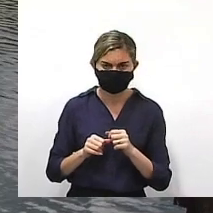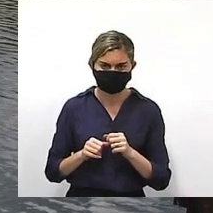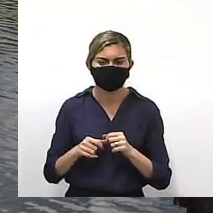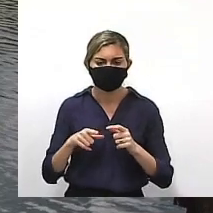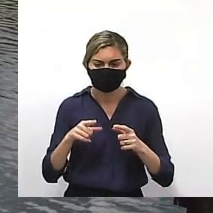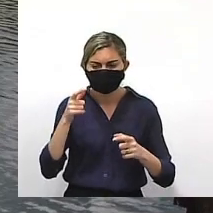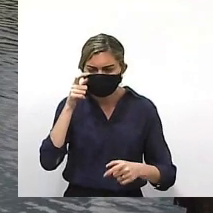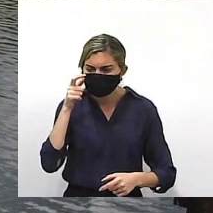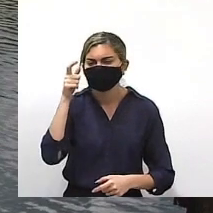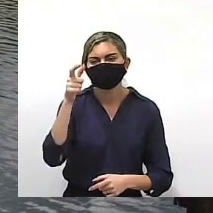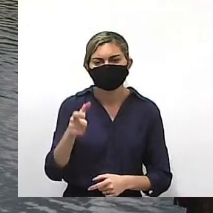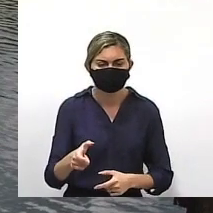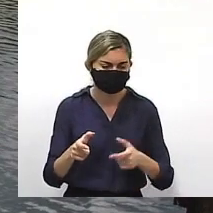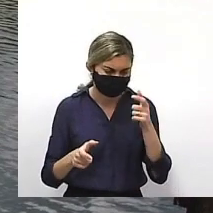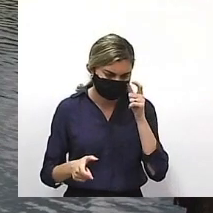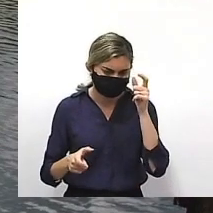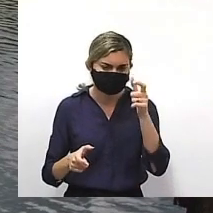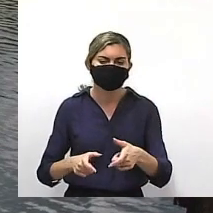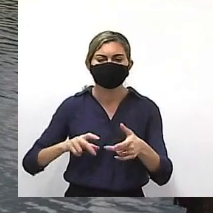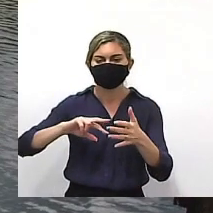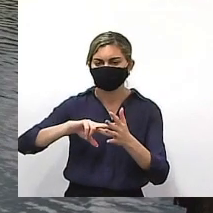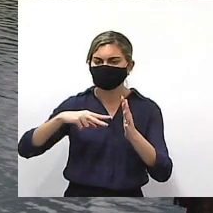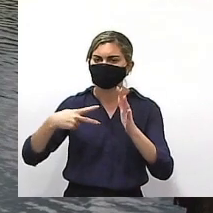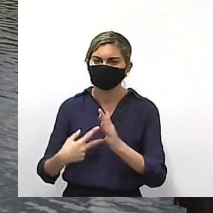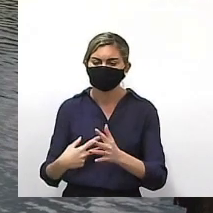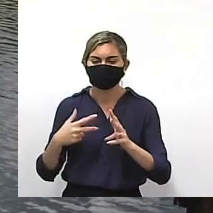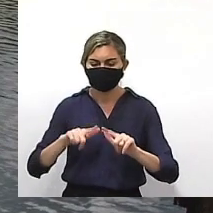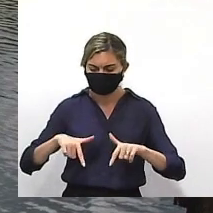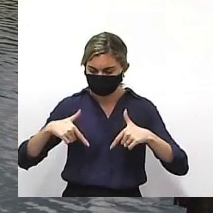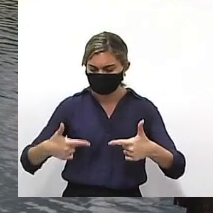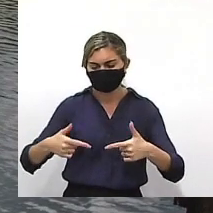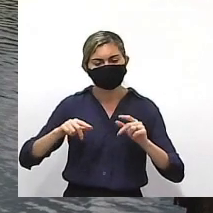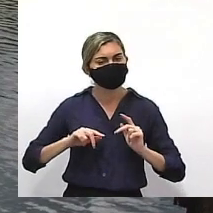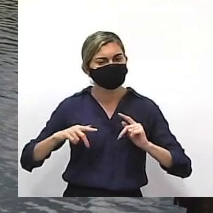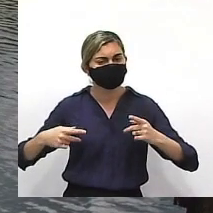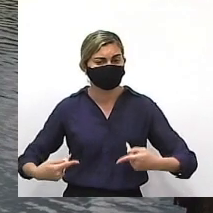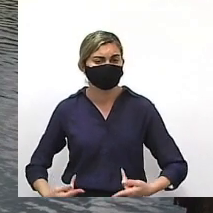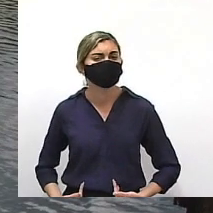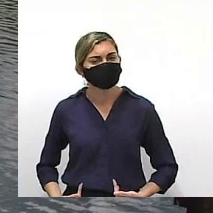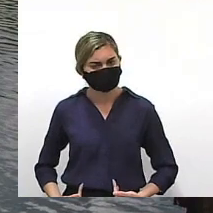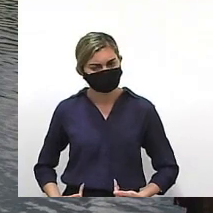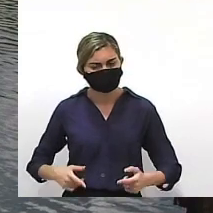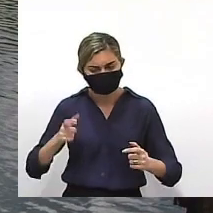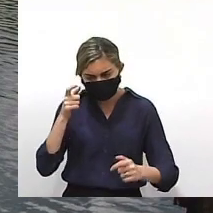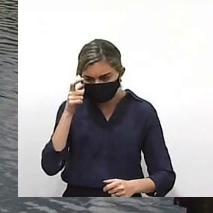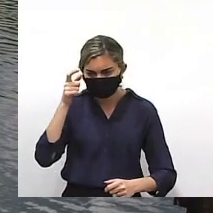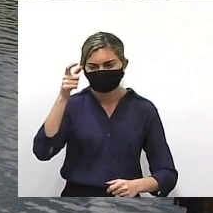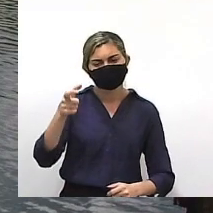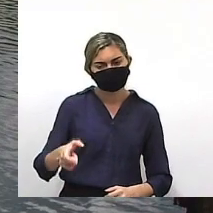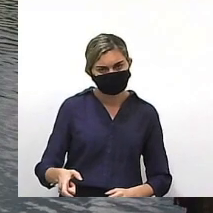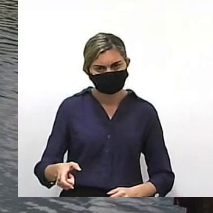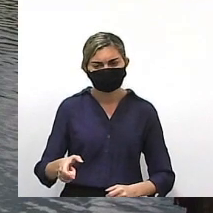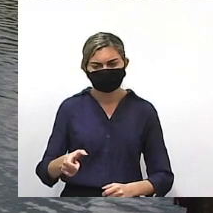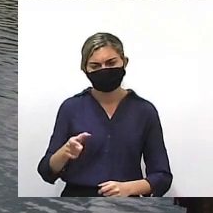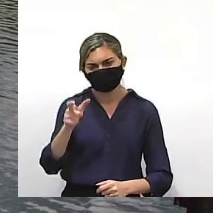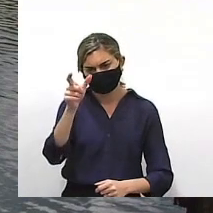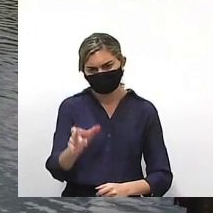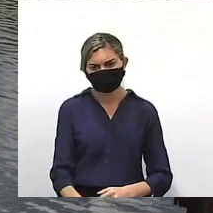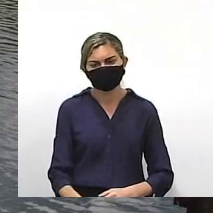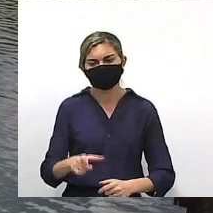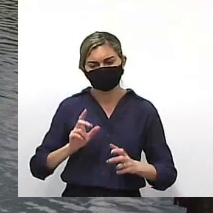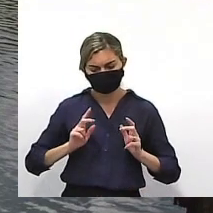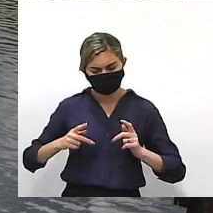se interessa pelo significado das ações humanas, que se interessa pela dignidade